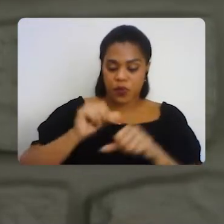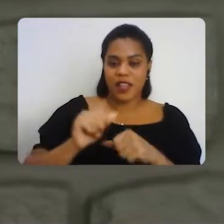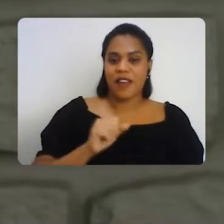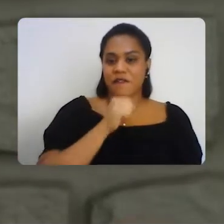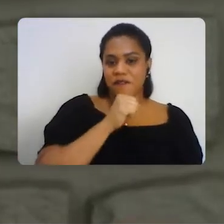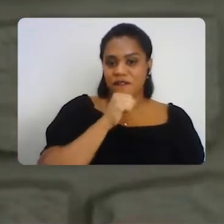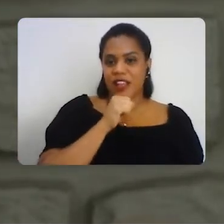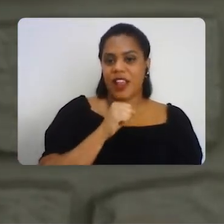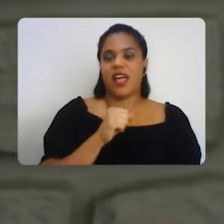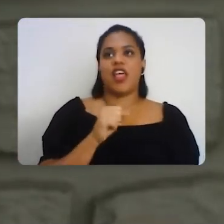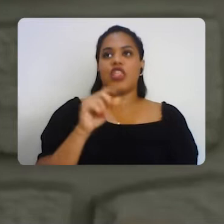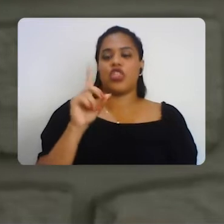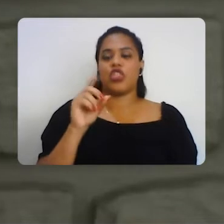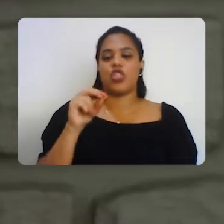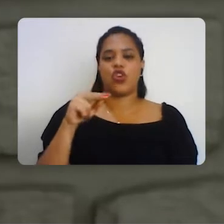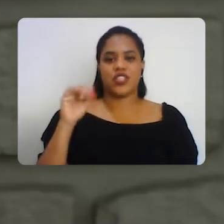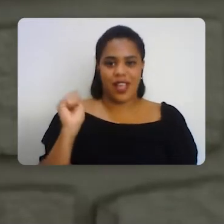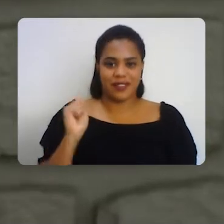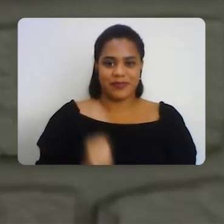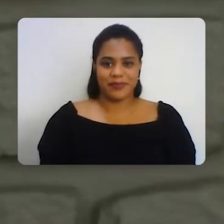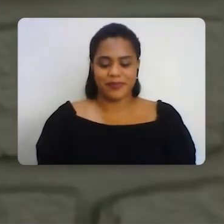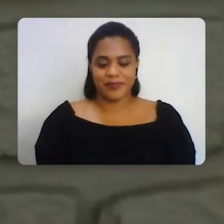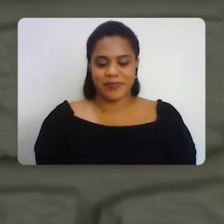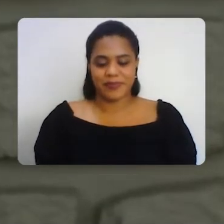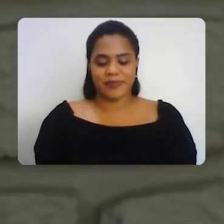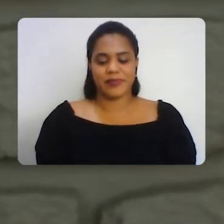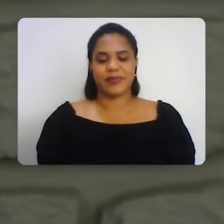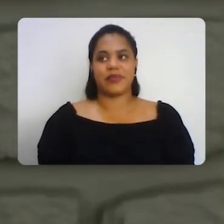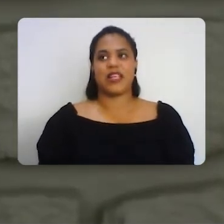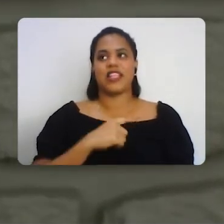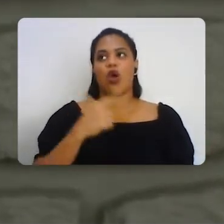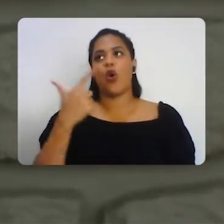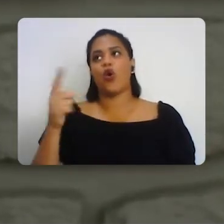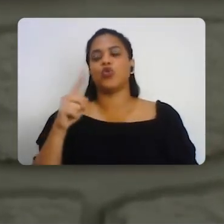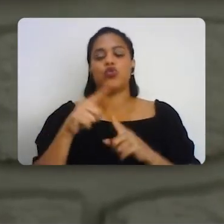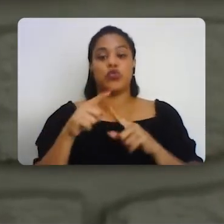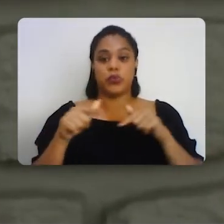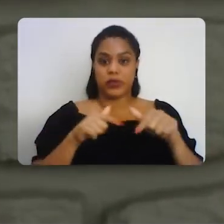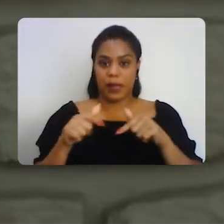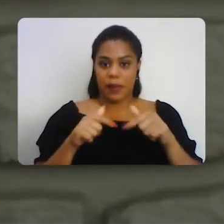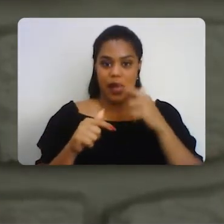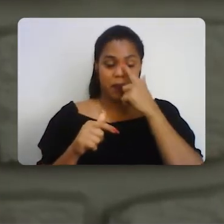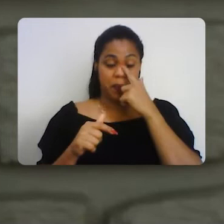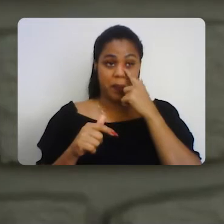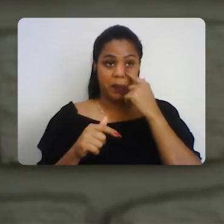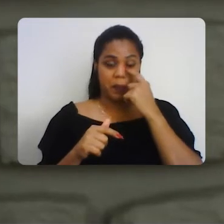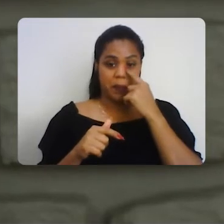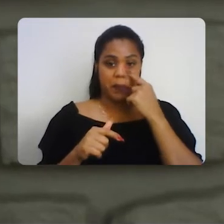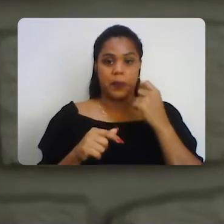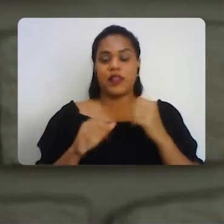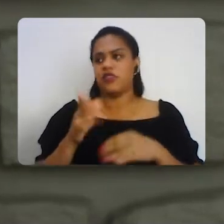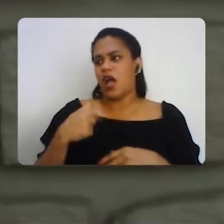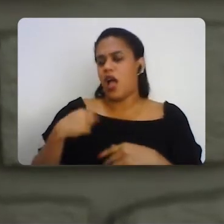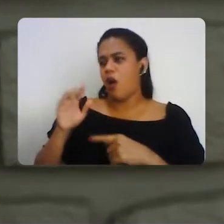velha Dônia. E aí, no meio disso tudo, essa minha massa. Que tem outro tipo de trabalho, né? Como eu olho para